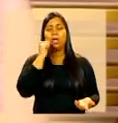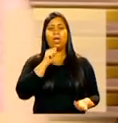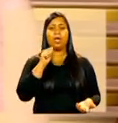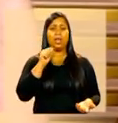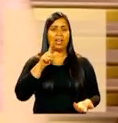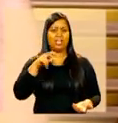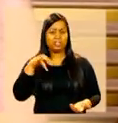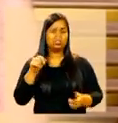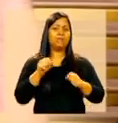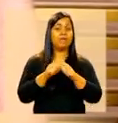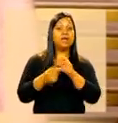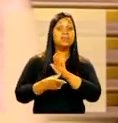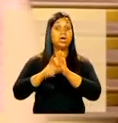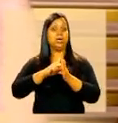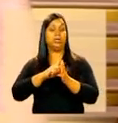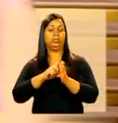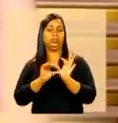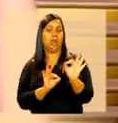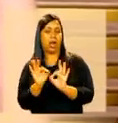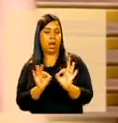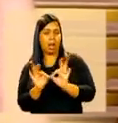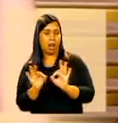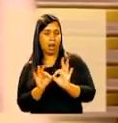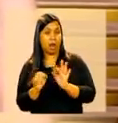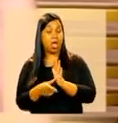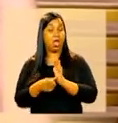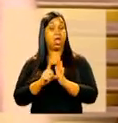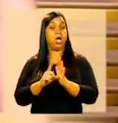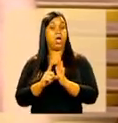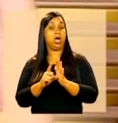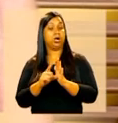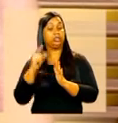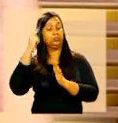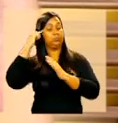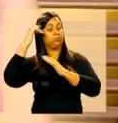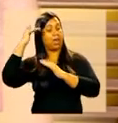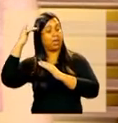Letícia faz, ela planeja tudo. Você tem que planejar